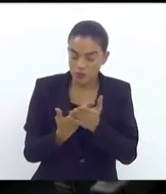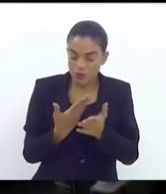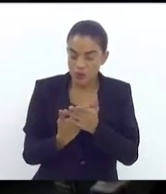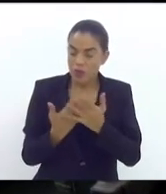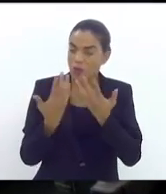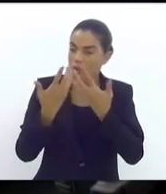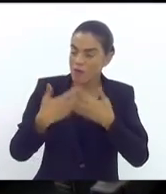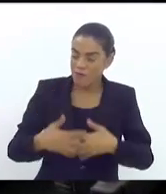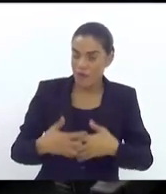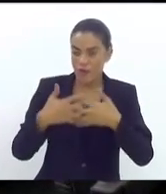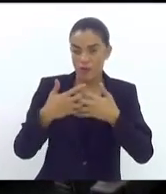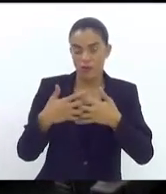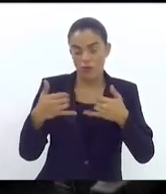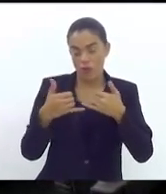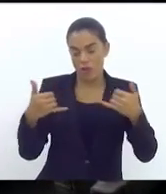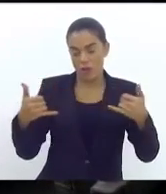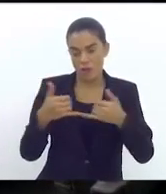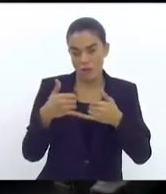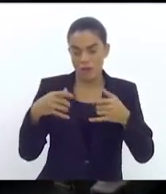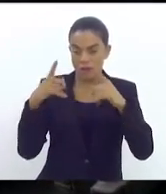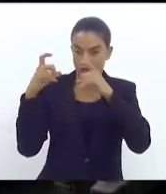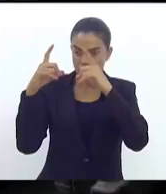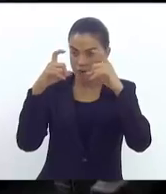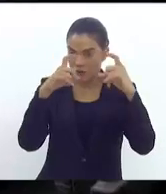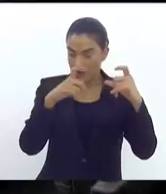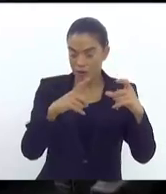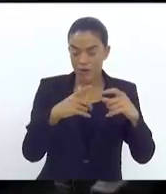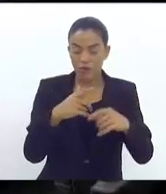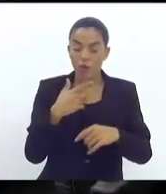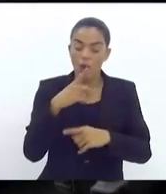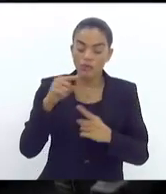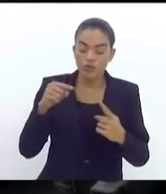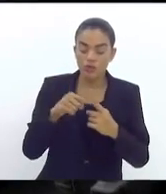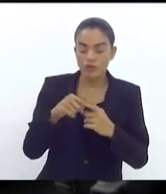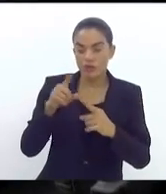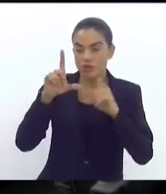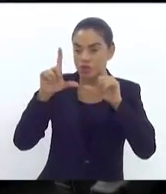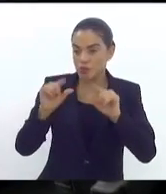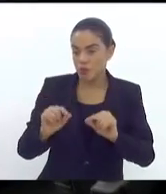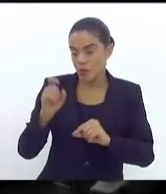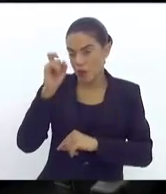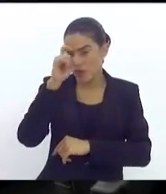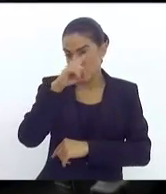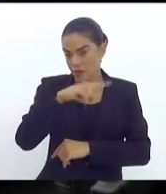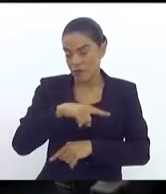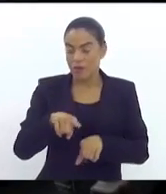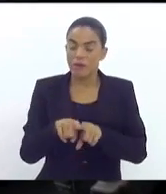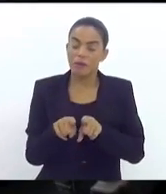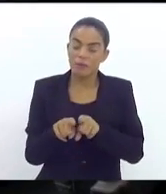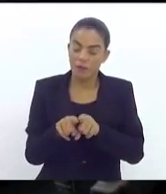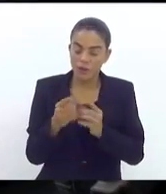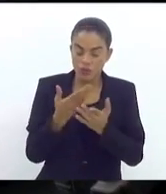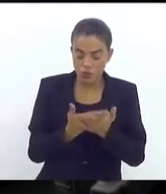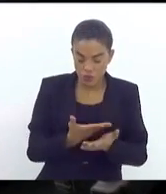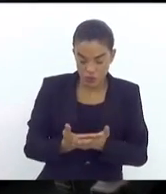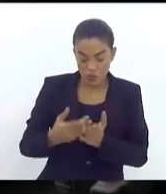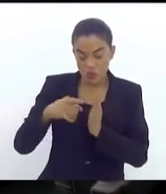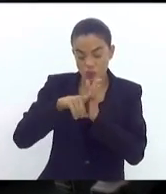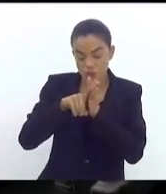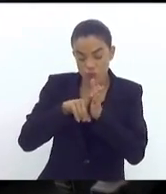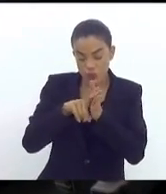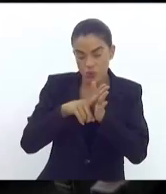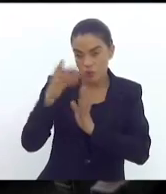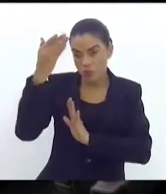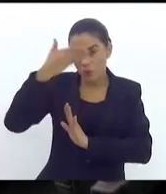do alinhamento fotográfico a fim de facilitar a sua realização, a realização do reconhecimento. Estudos revelam que,